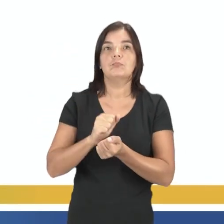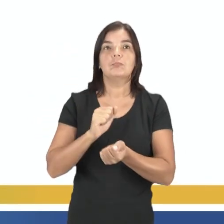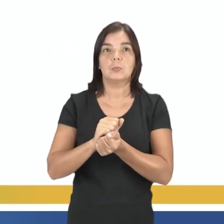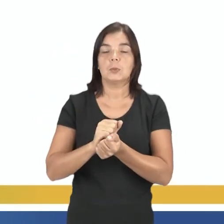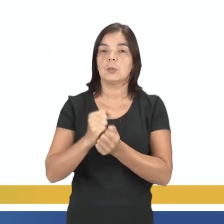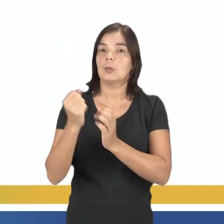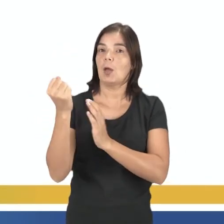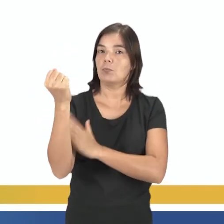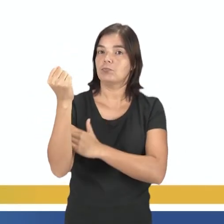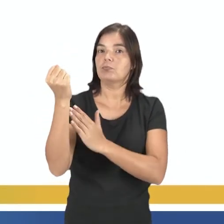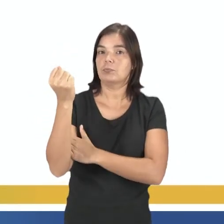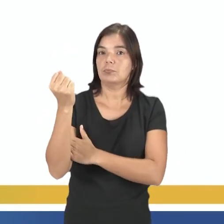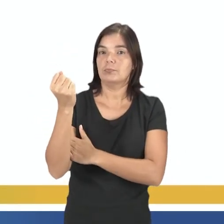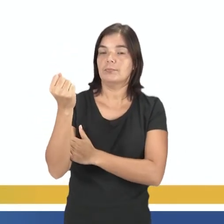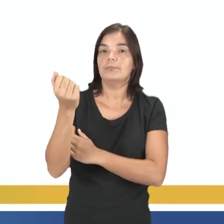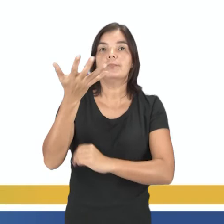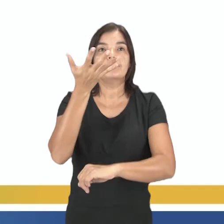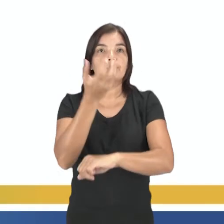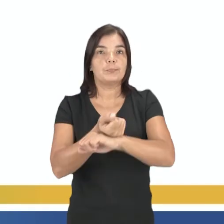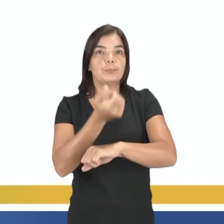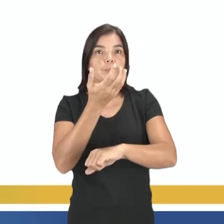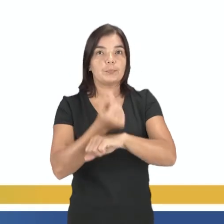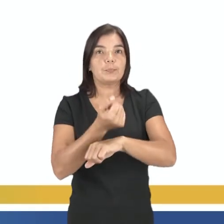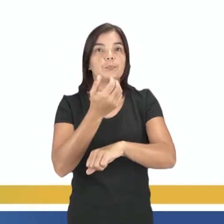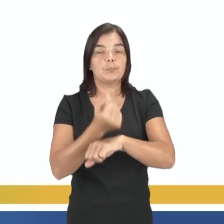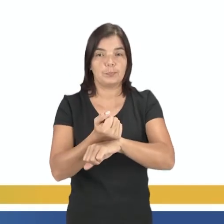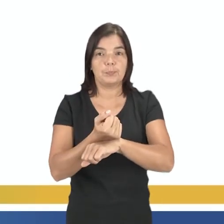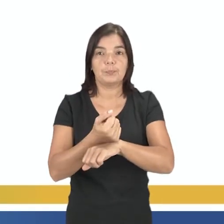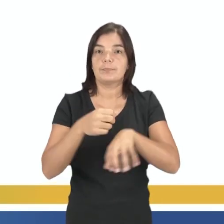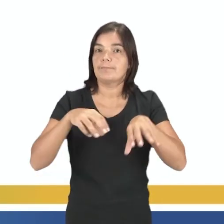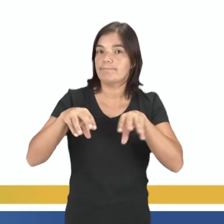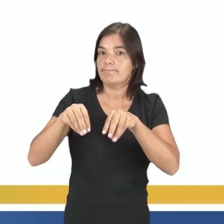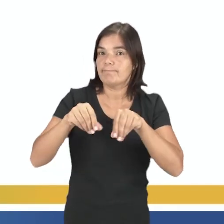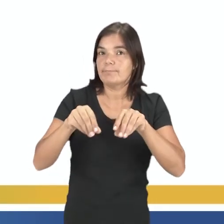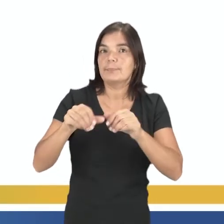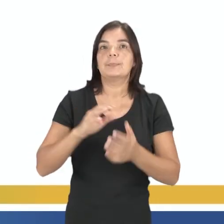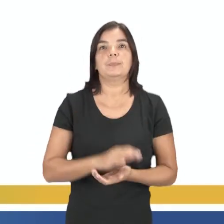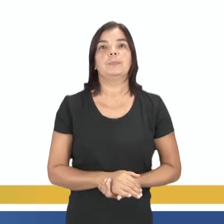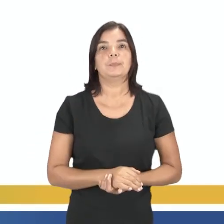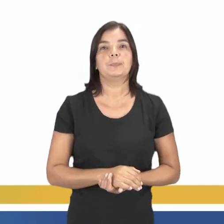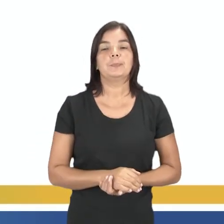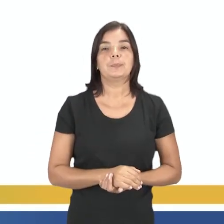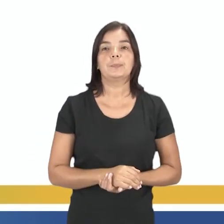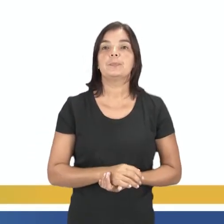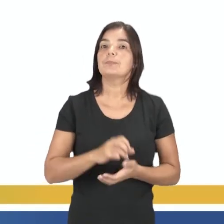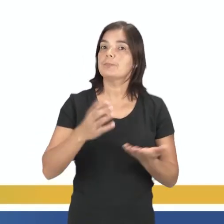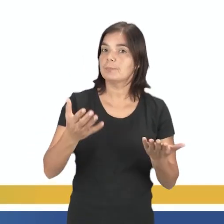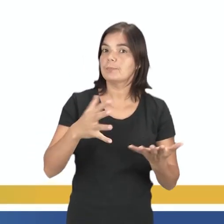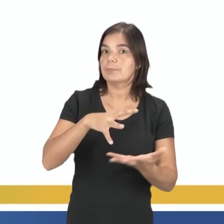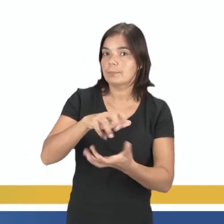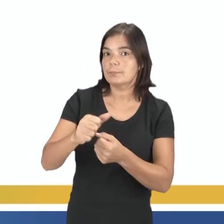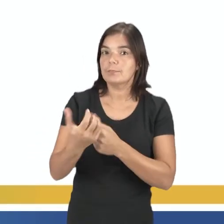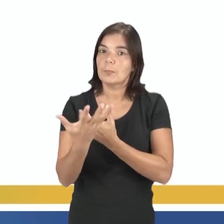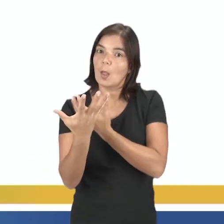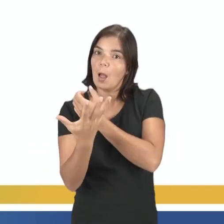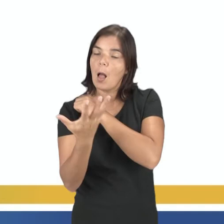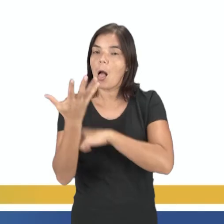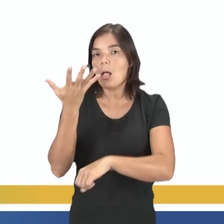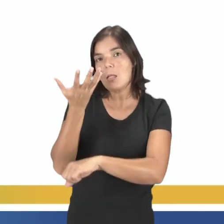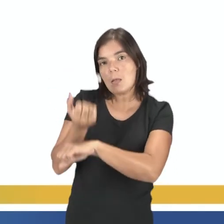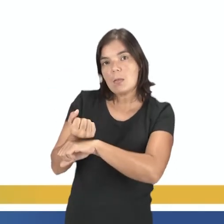ação da grande força gravitacional exercida pela gravidade terrestre. Se a Terra é maior, ela que atrai a Lua,